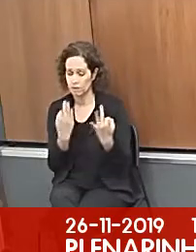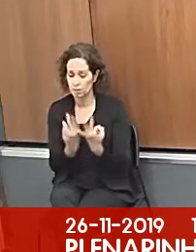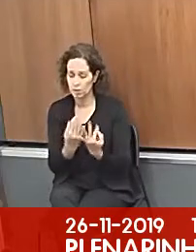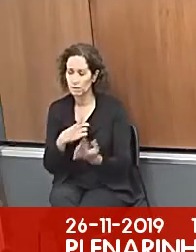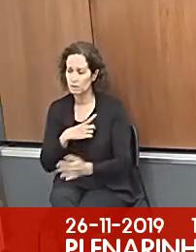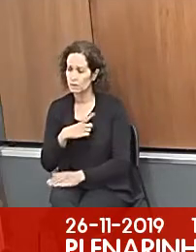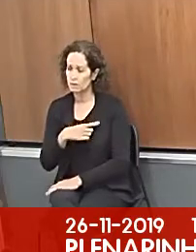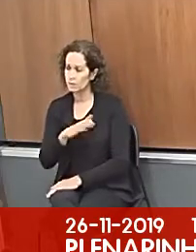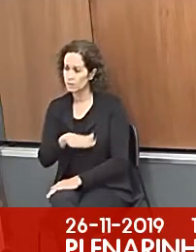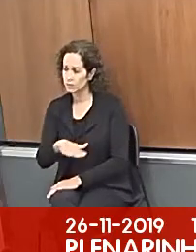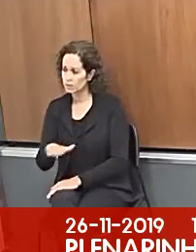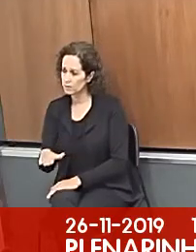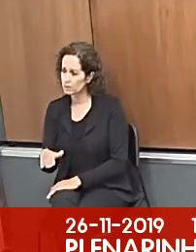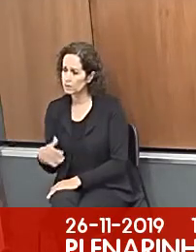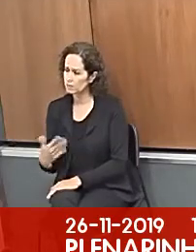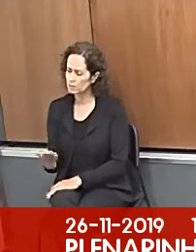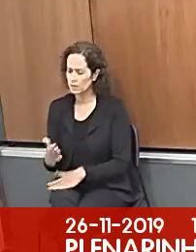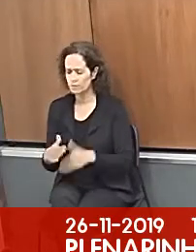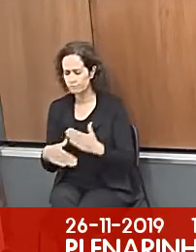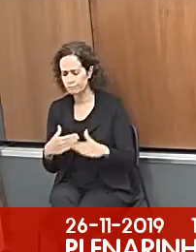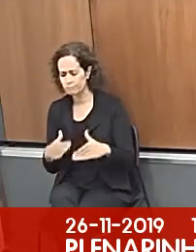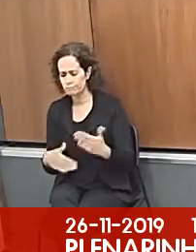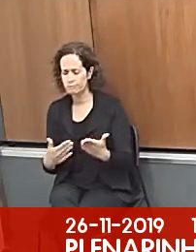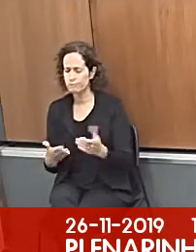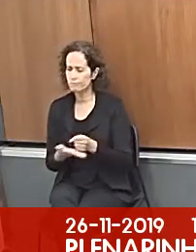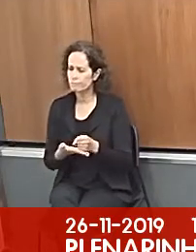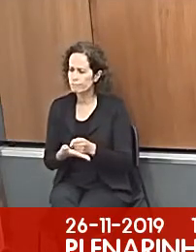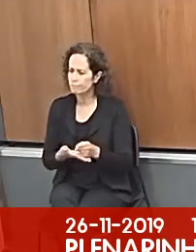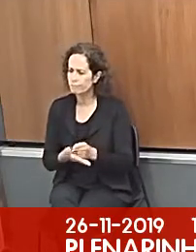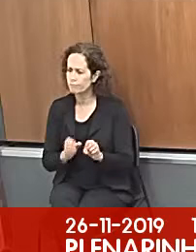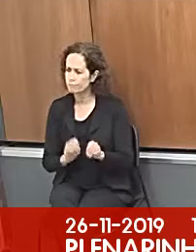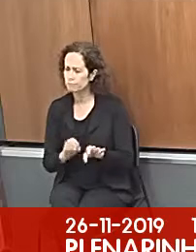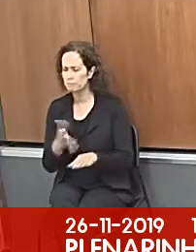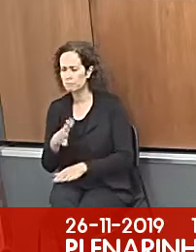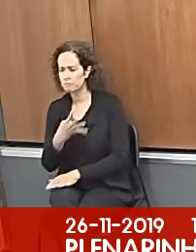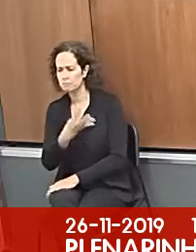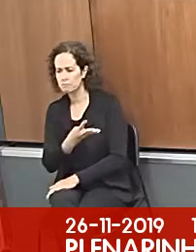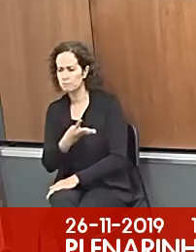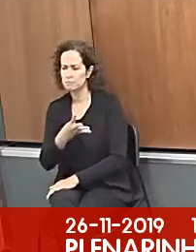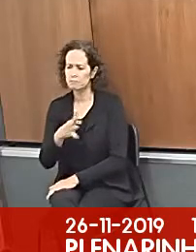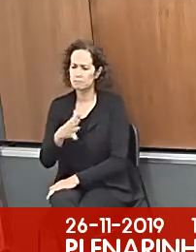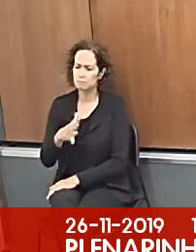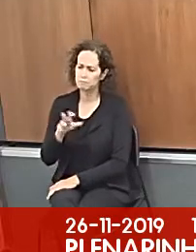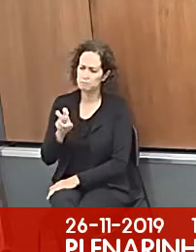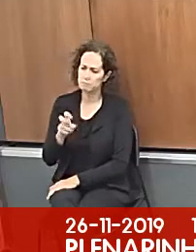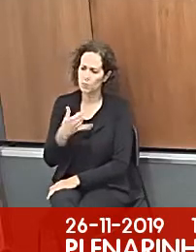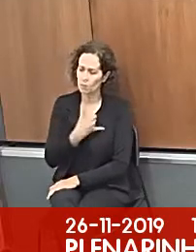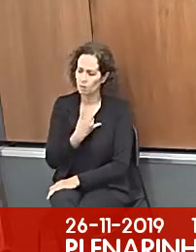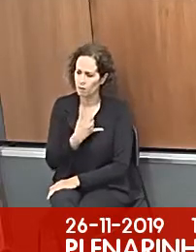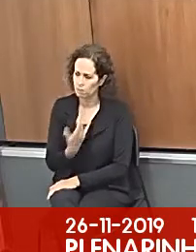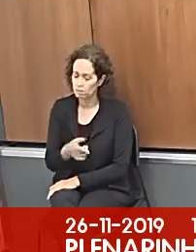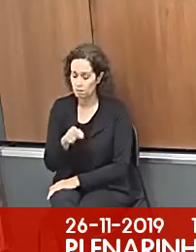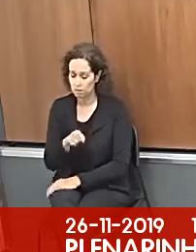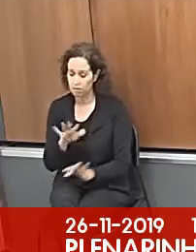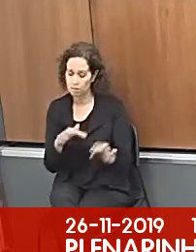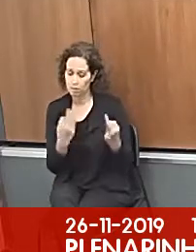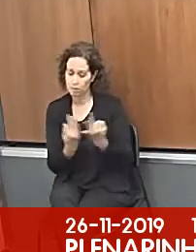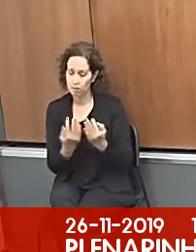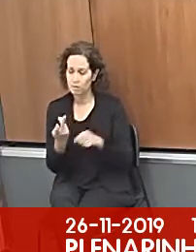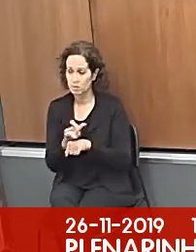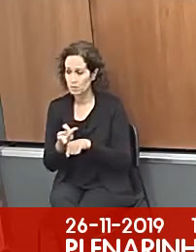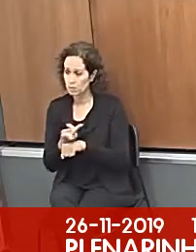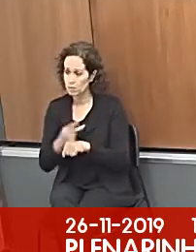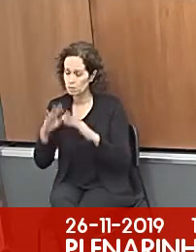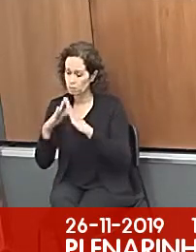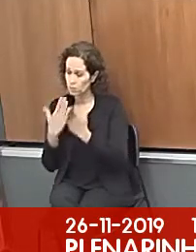criança em fase inicial de escolarização, 4, 5 anos. Essa família vai procurar uma escola para